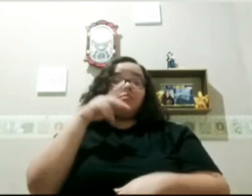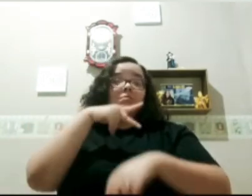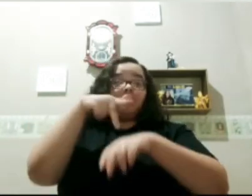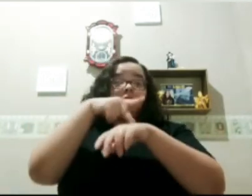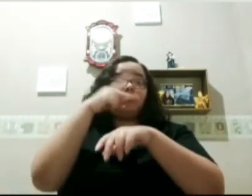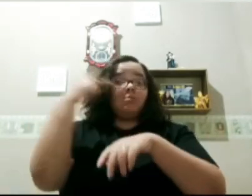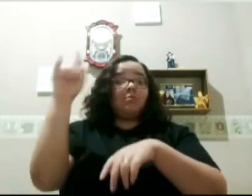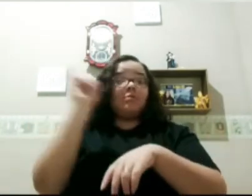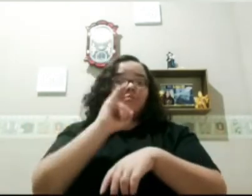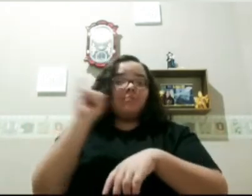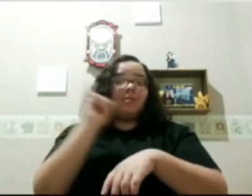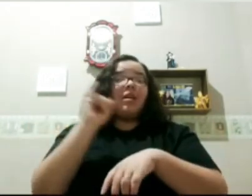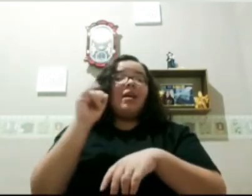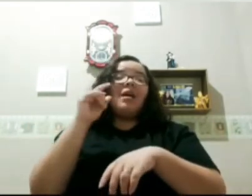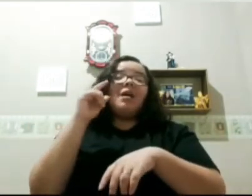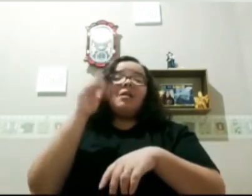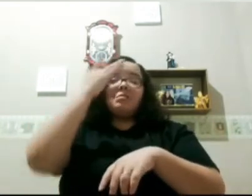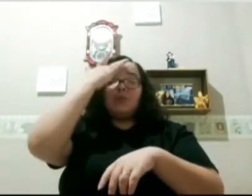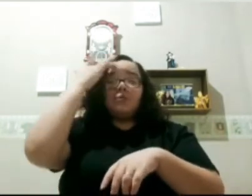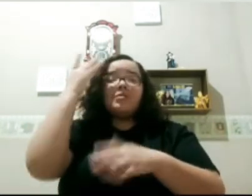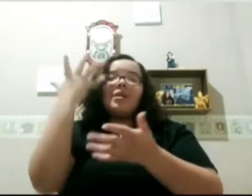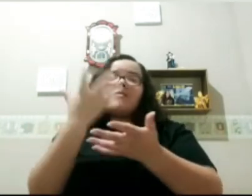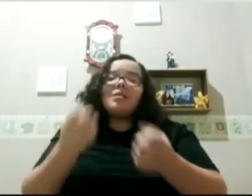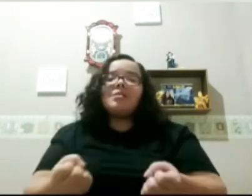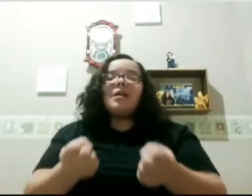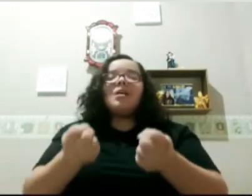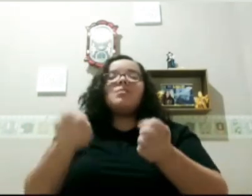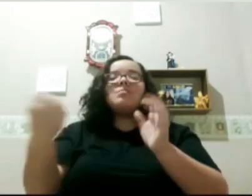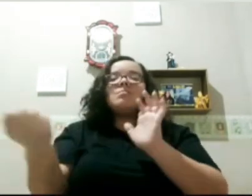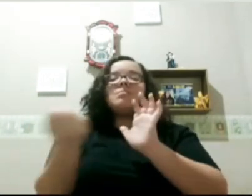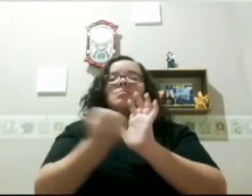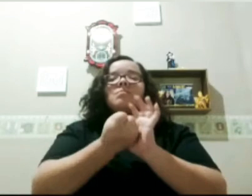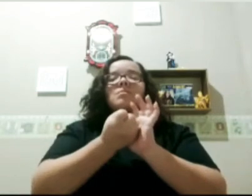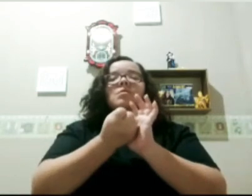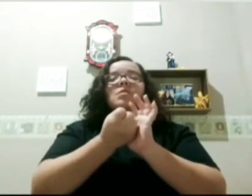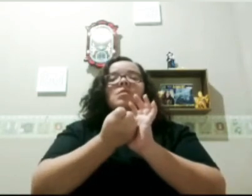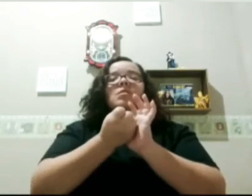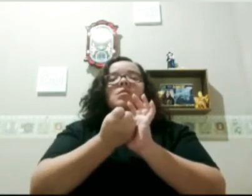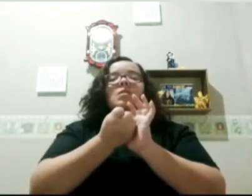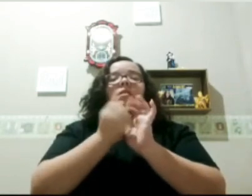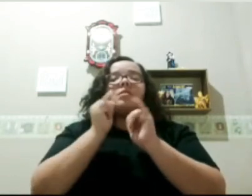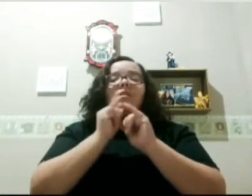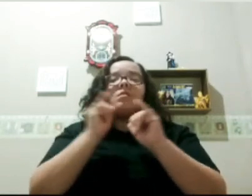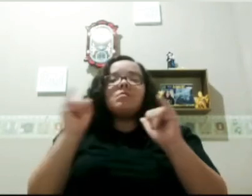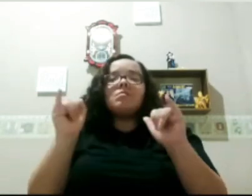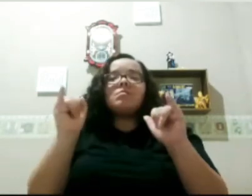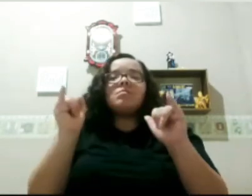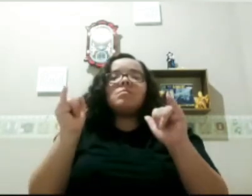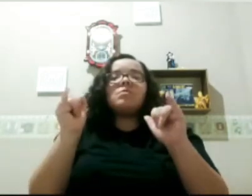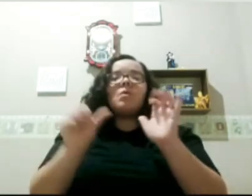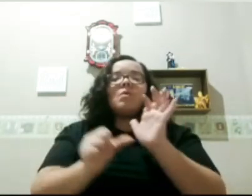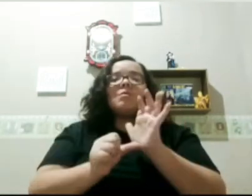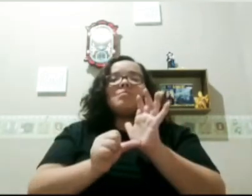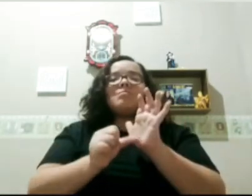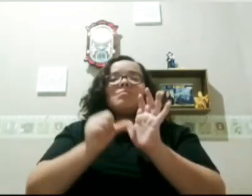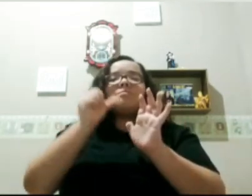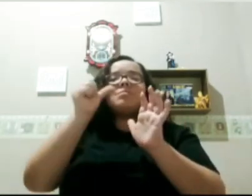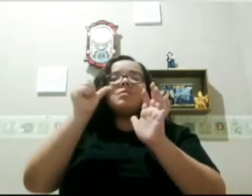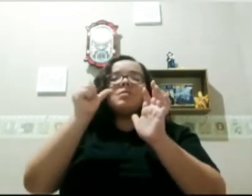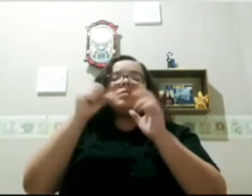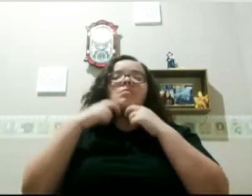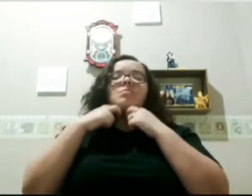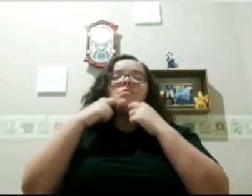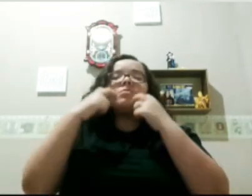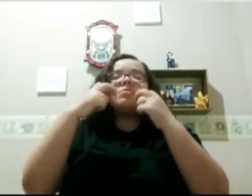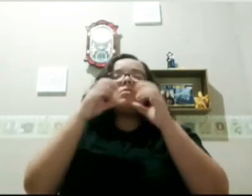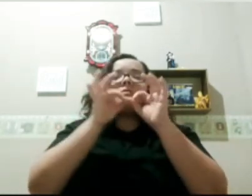na Itália, foi aceito e registrou essa transmissão, esse ato de